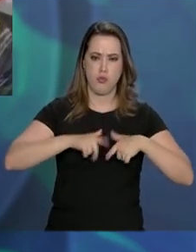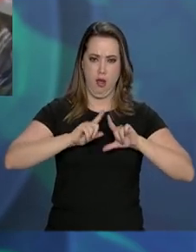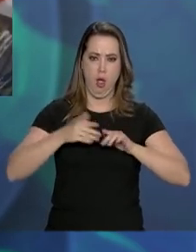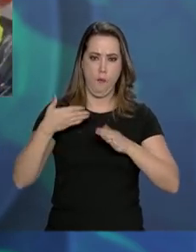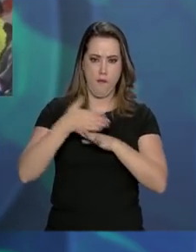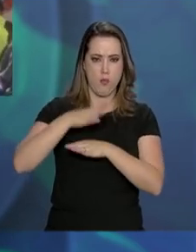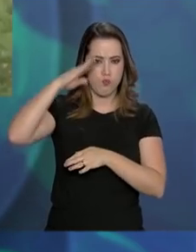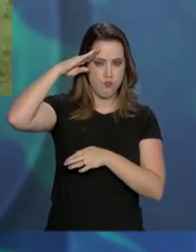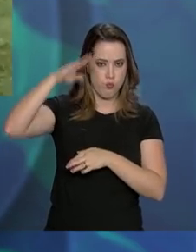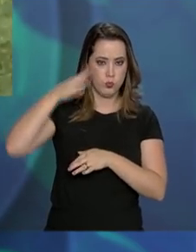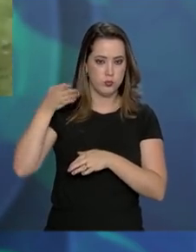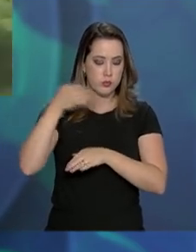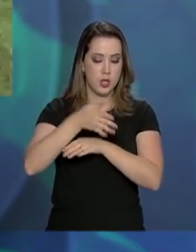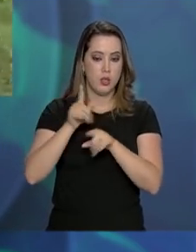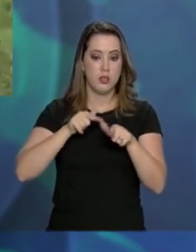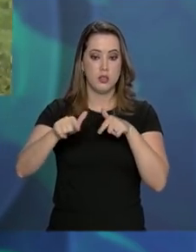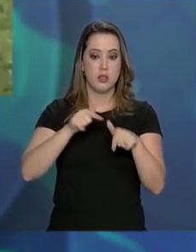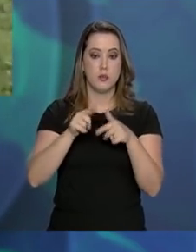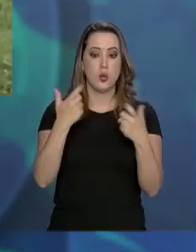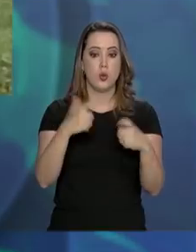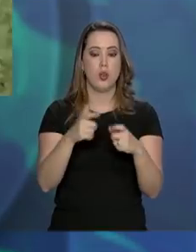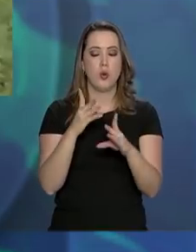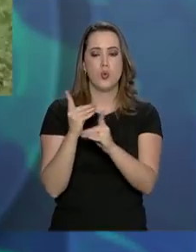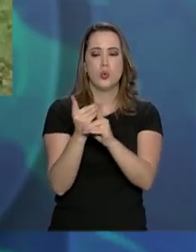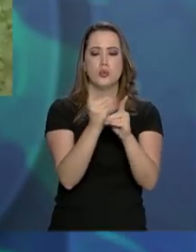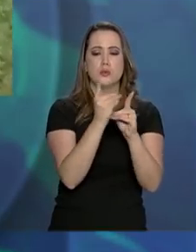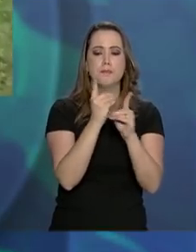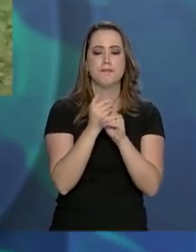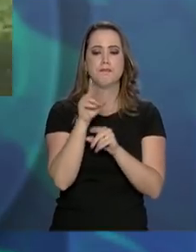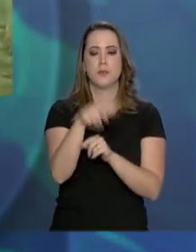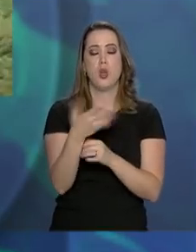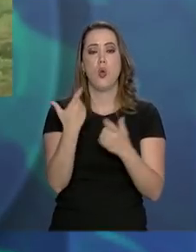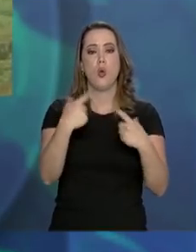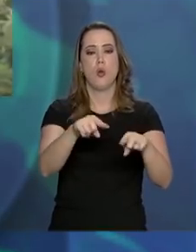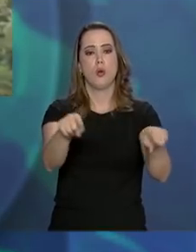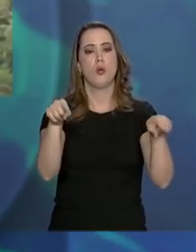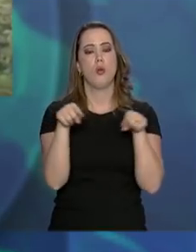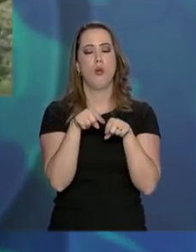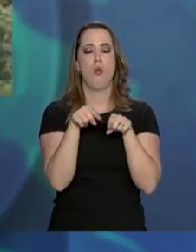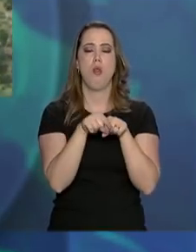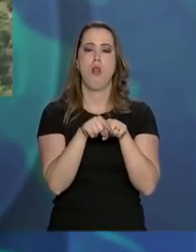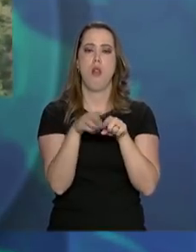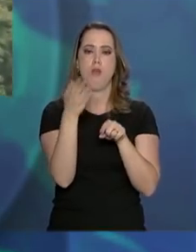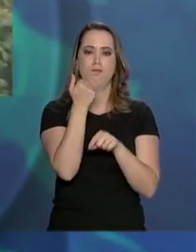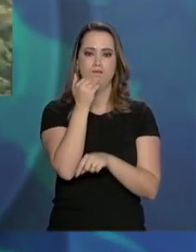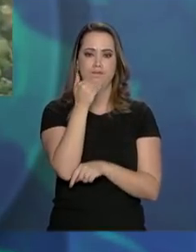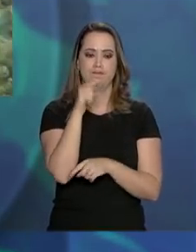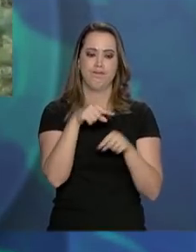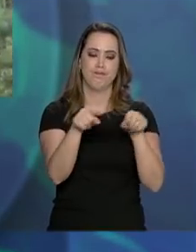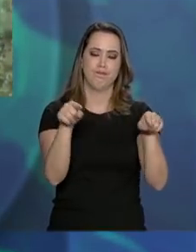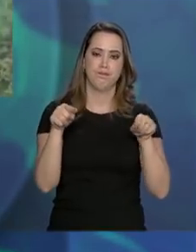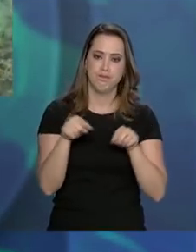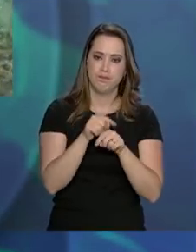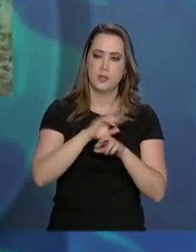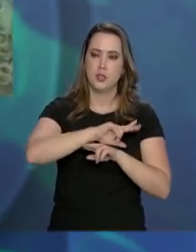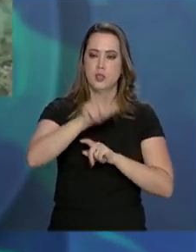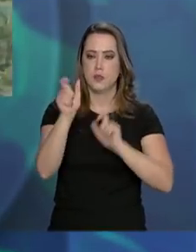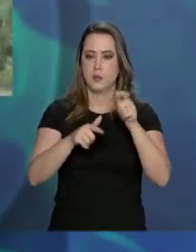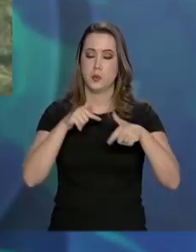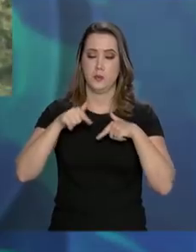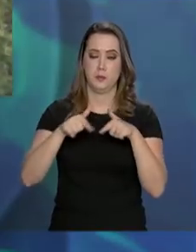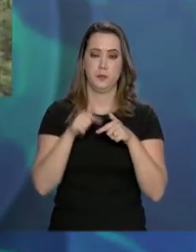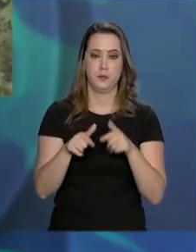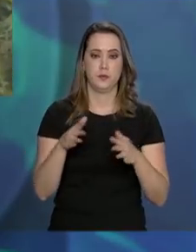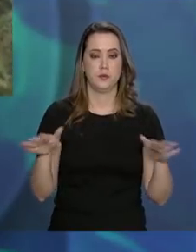Israel. Eles estão trabalhando na área onde teria sido encontrado o refeitório da Vale, onde estavam vários funcionários na hora